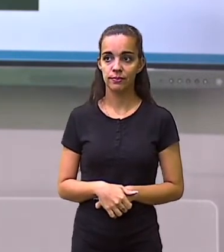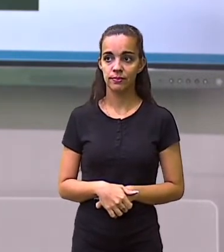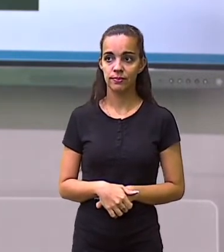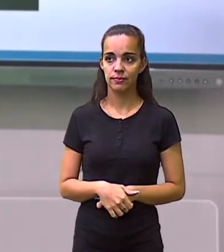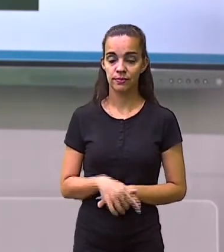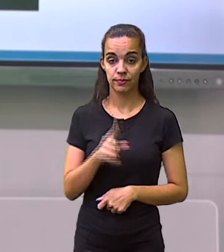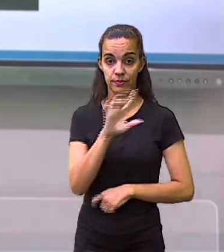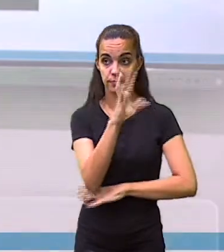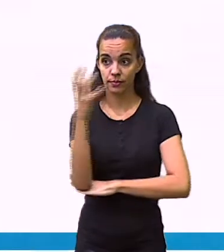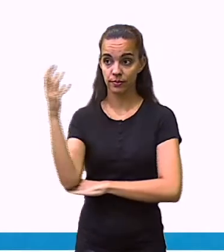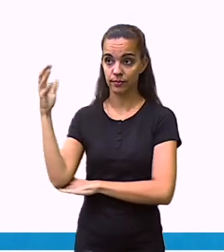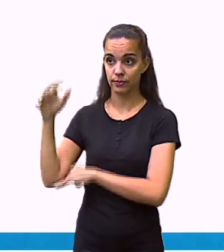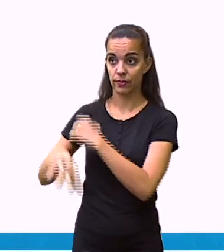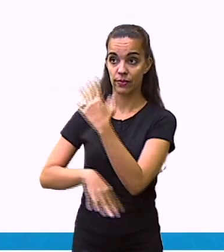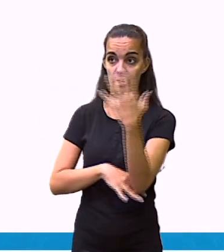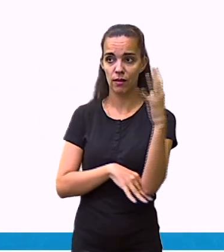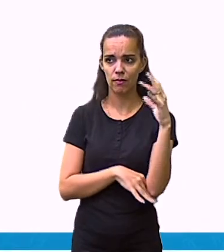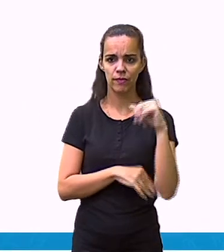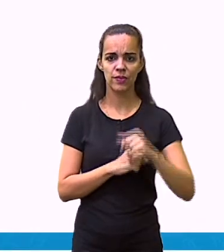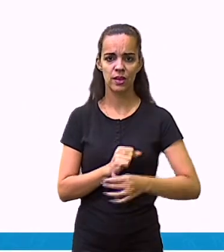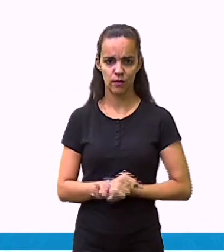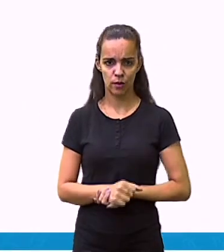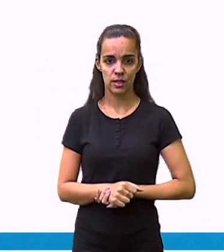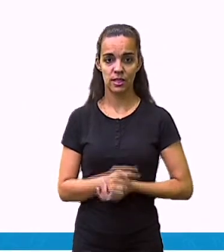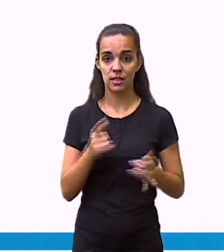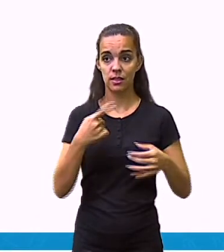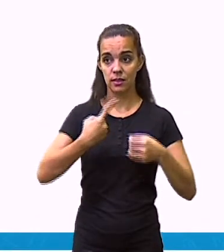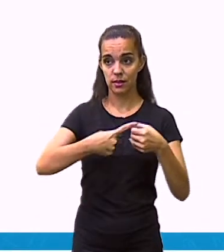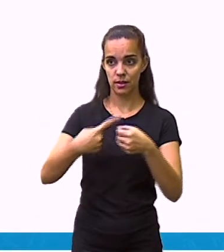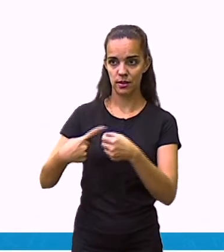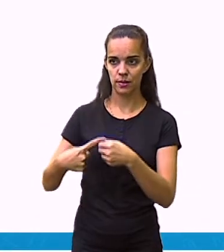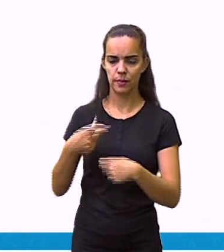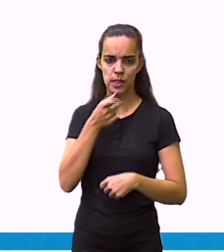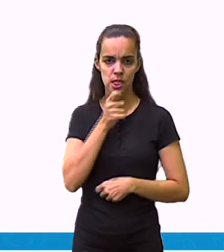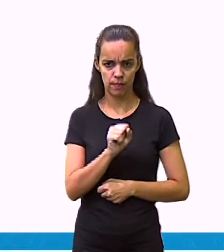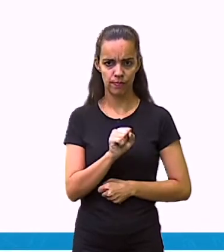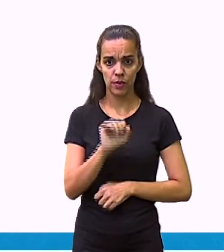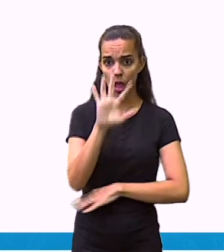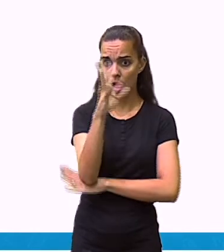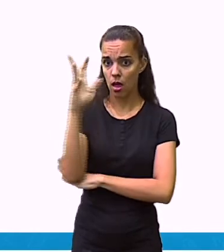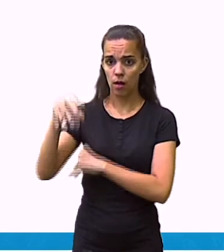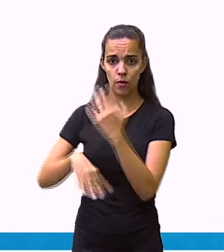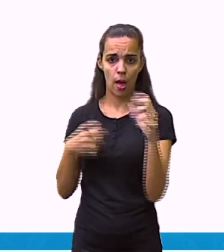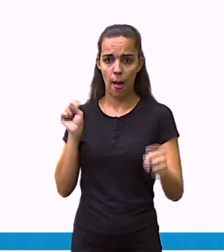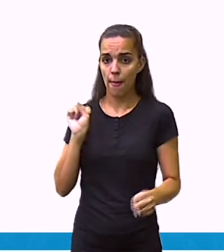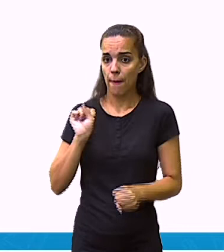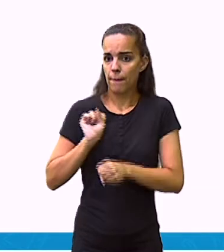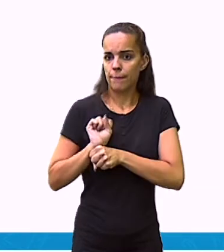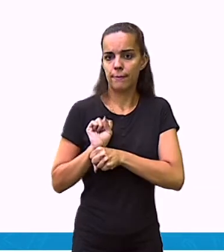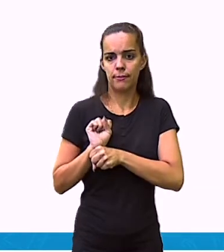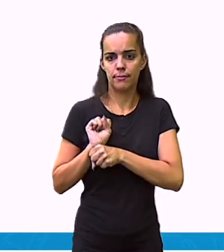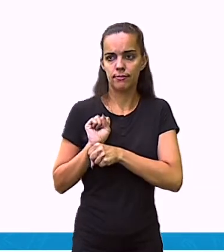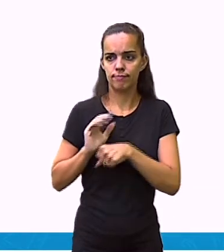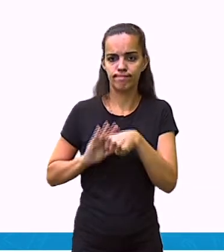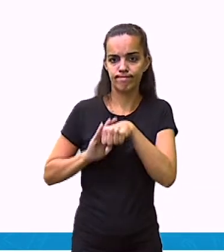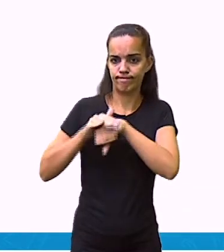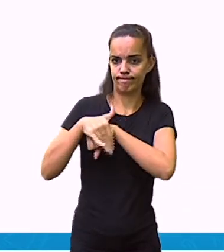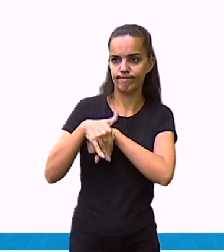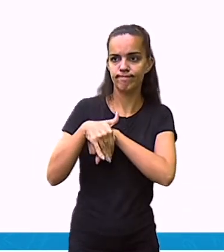A floresta e a cidade. A floresta não para durante a noite, enquanto nós estamos